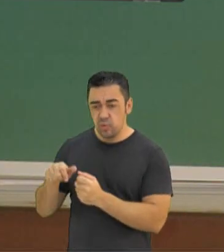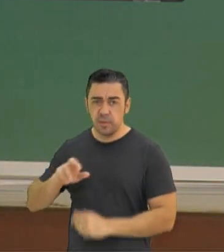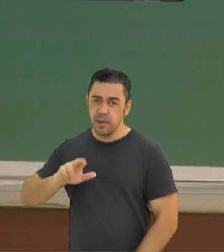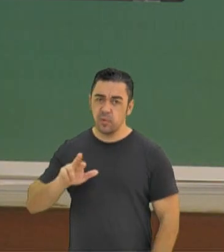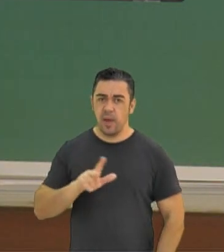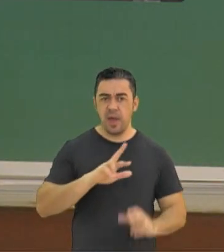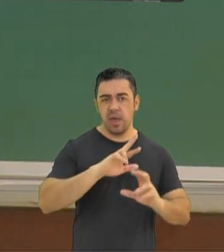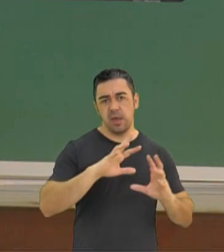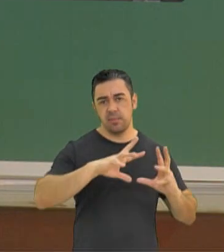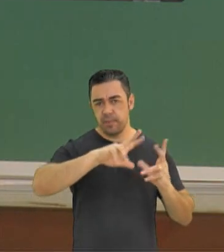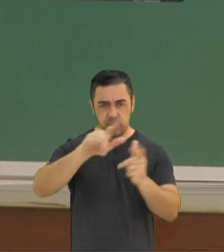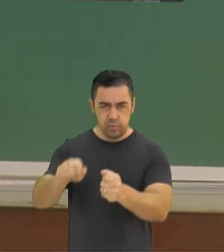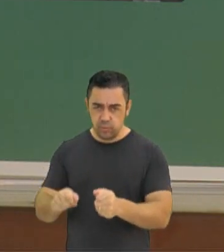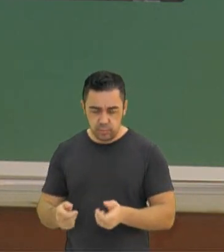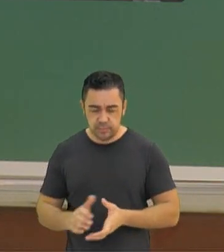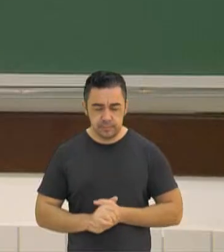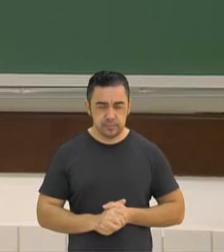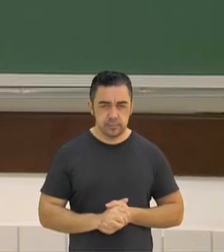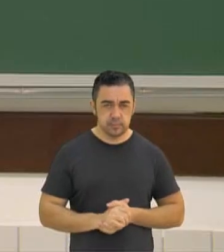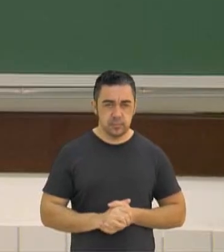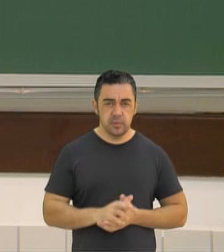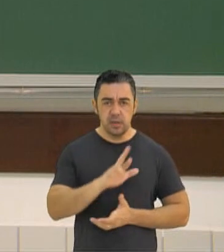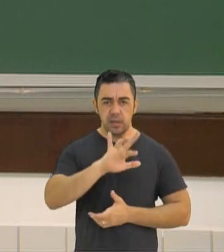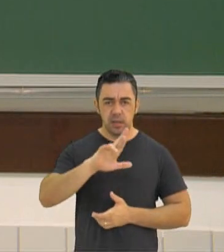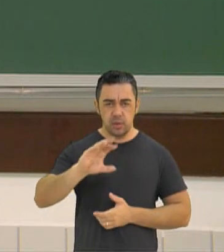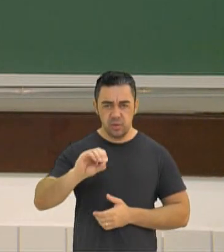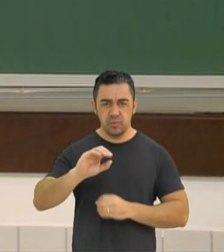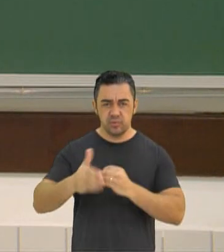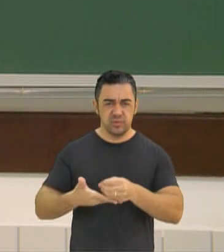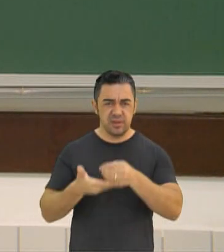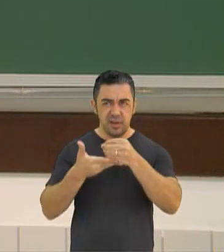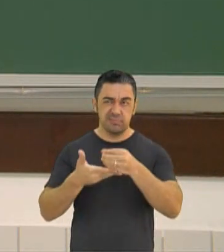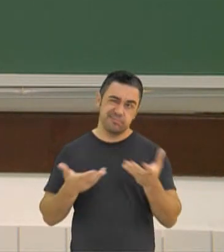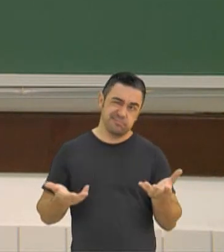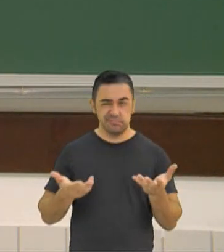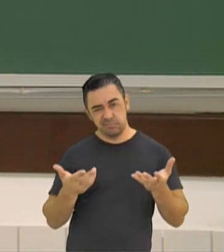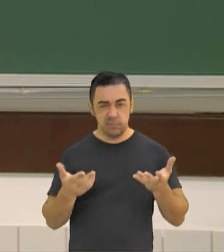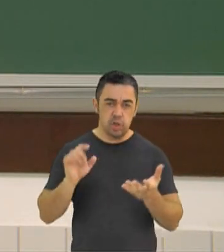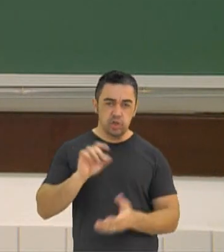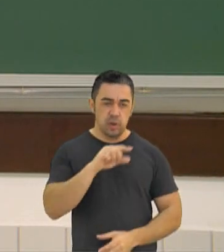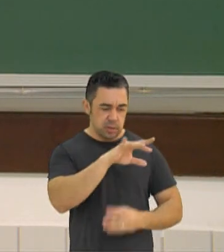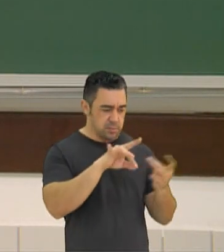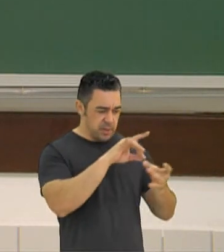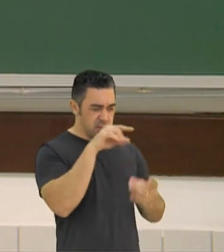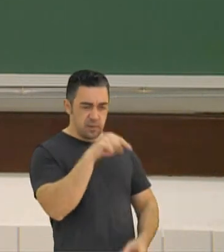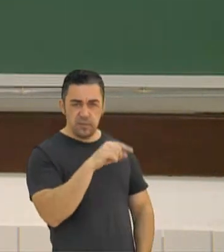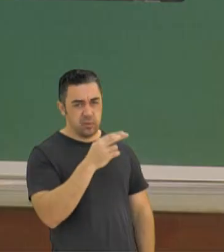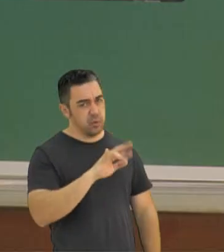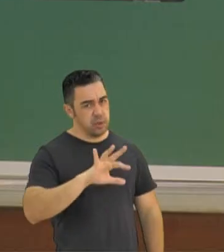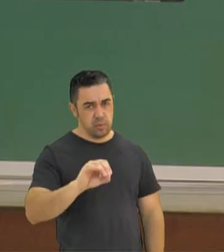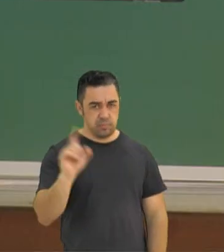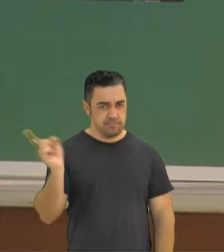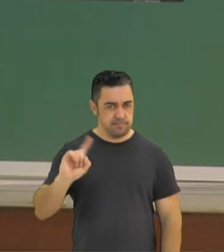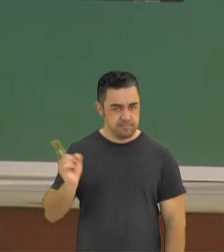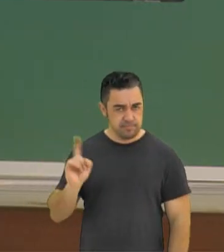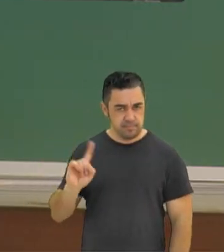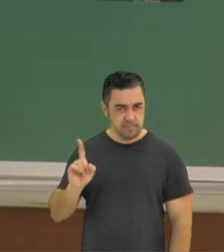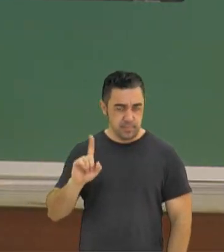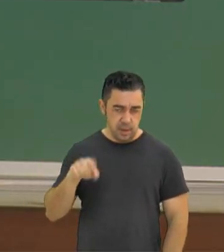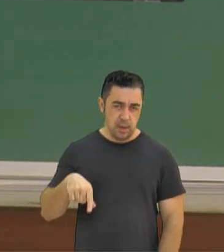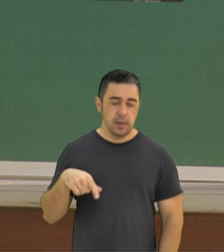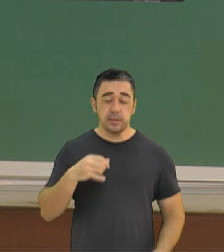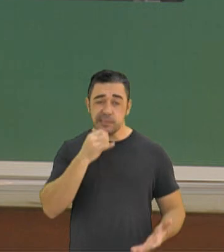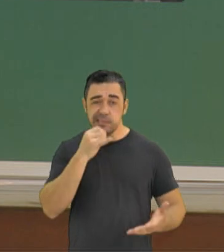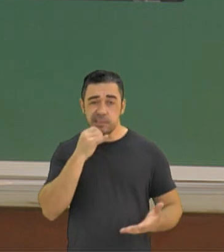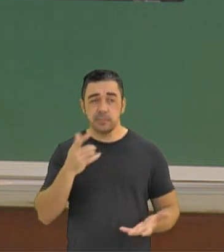Rio para Todos. E muito menos Rio Sustentável, dando a impressão de ou falar de um lugar ou especificamente do aspecto